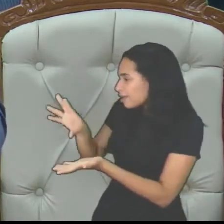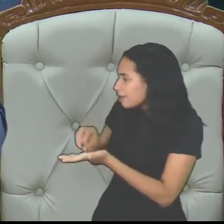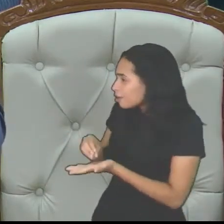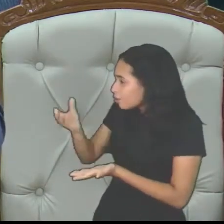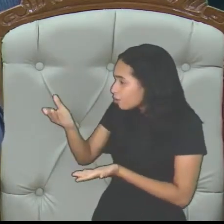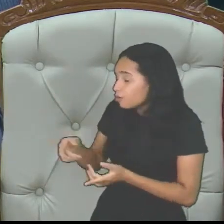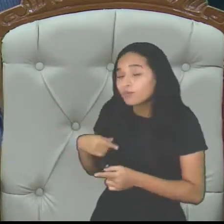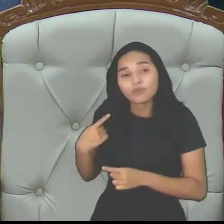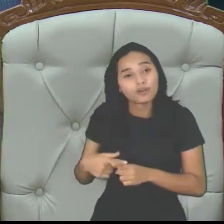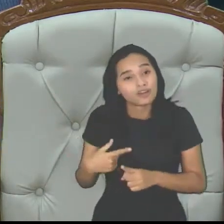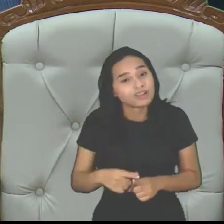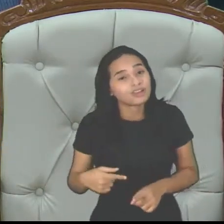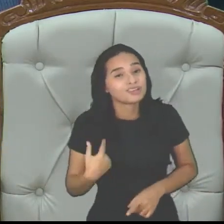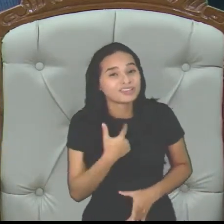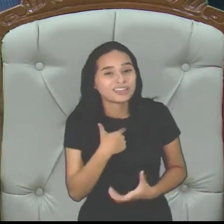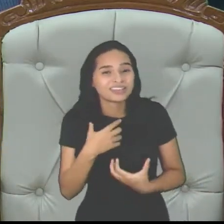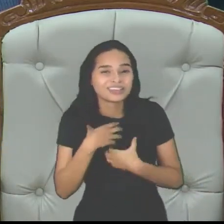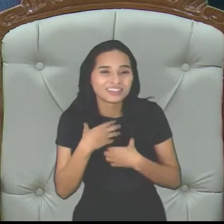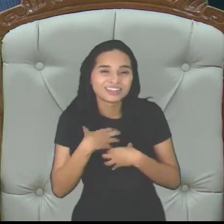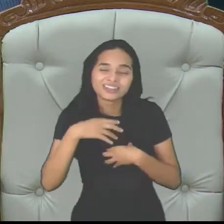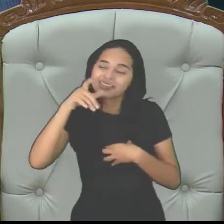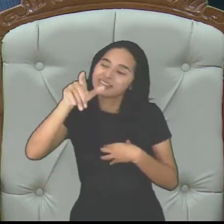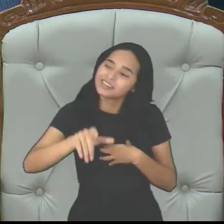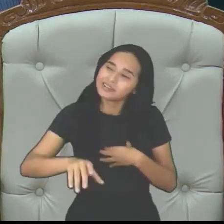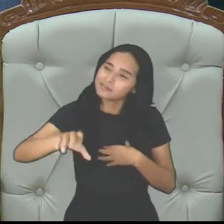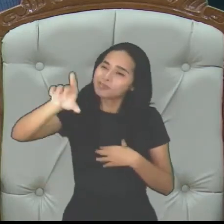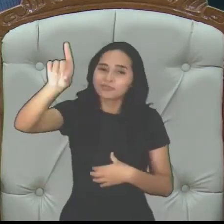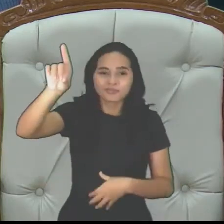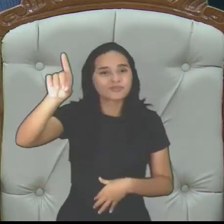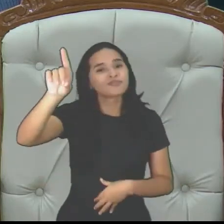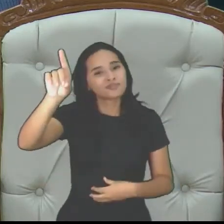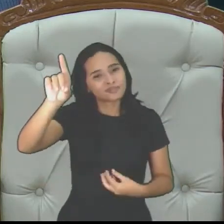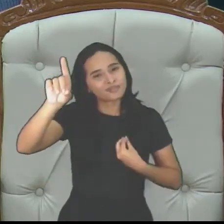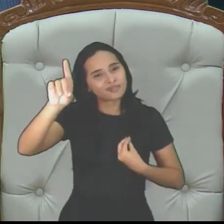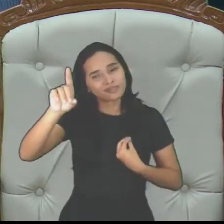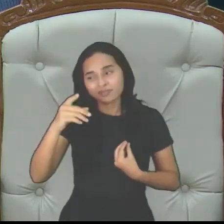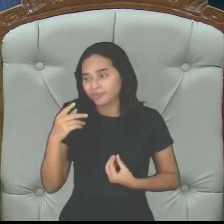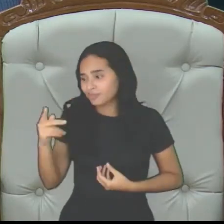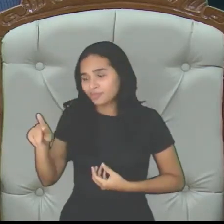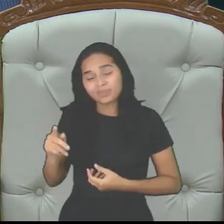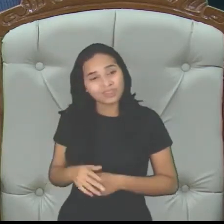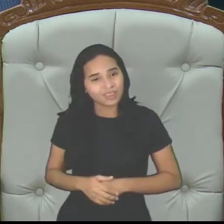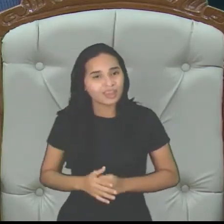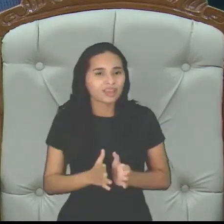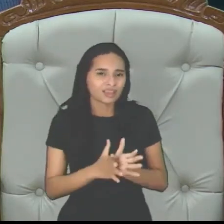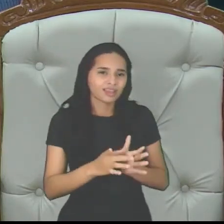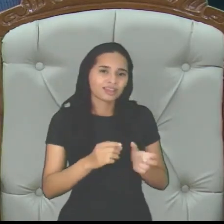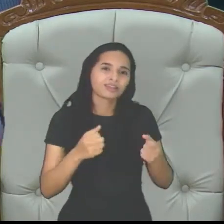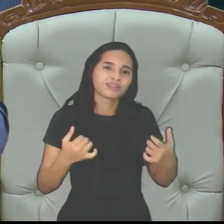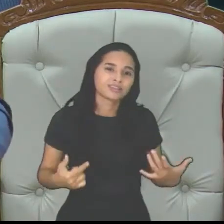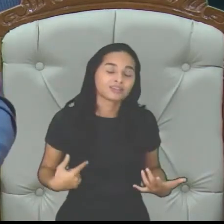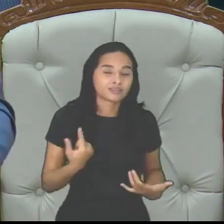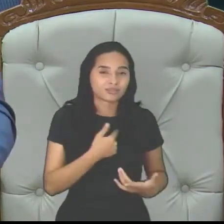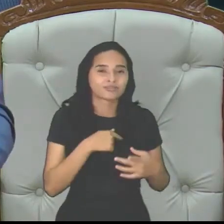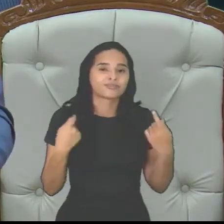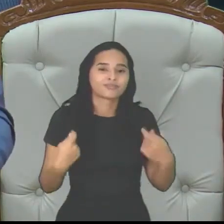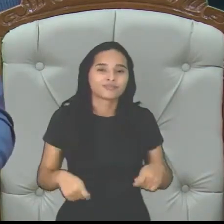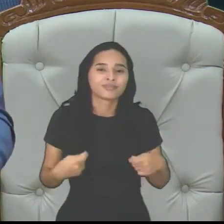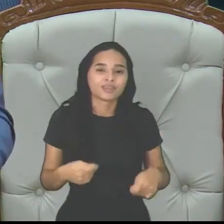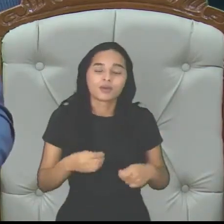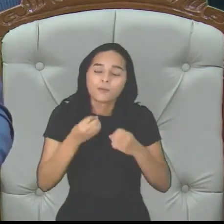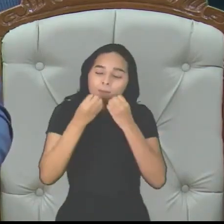porque nós sentimos a presença de Deus na vida dele. E a Bíblia diz que nós precisamos ter o